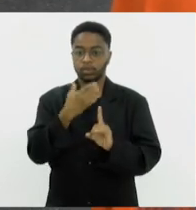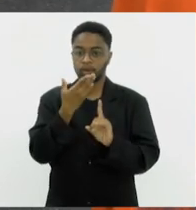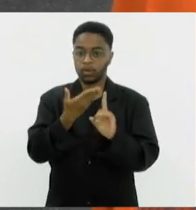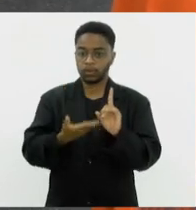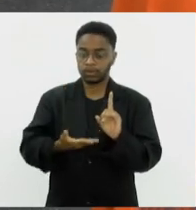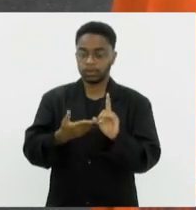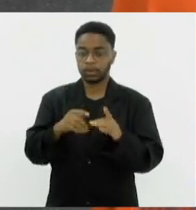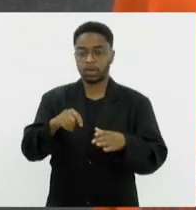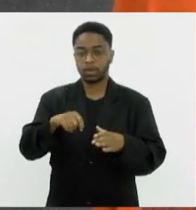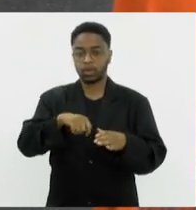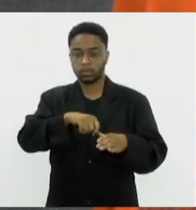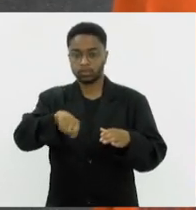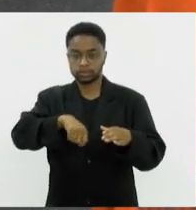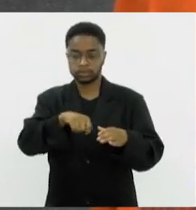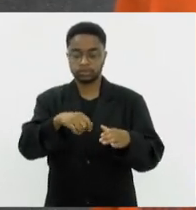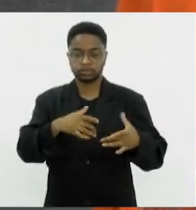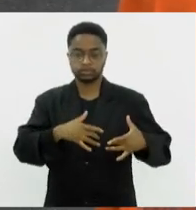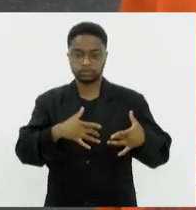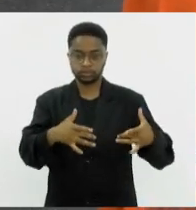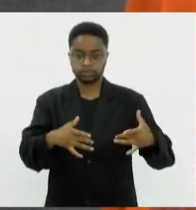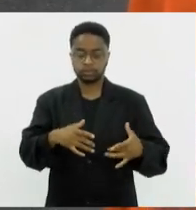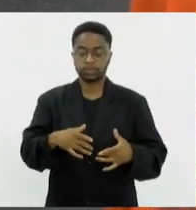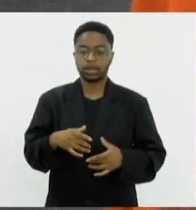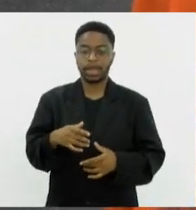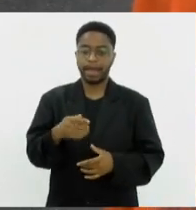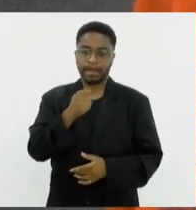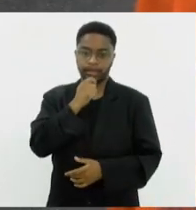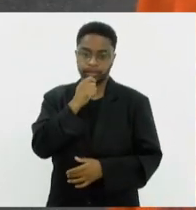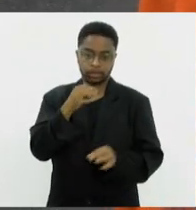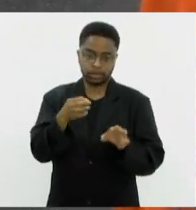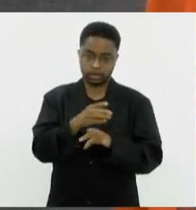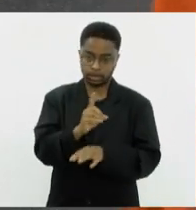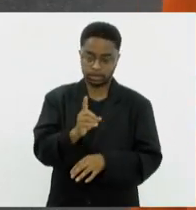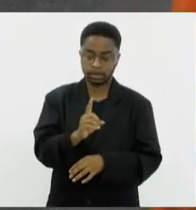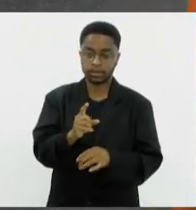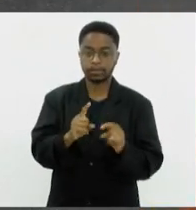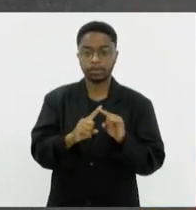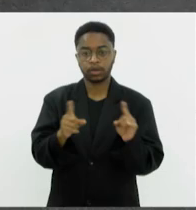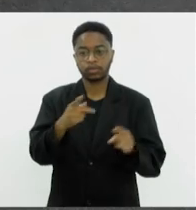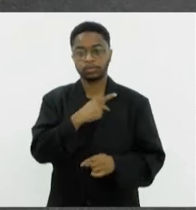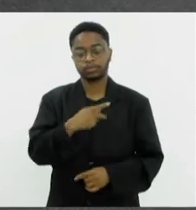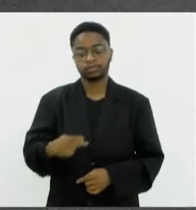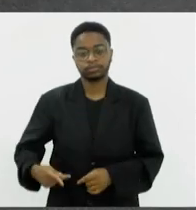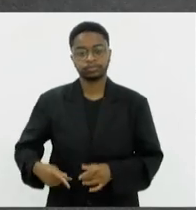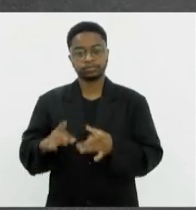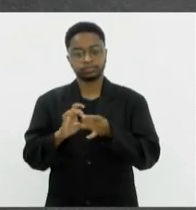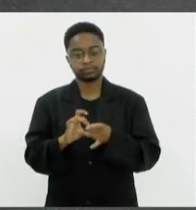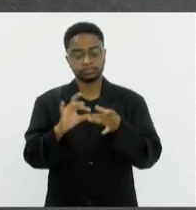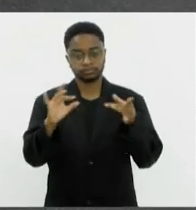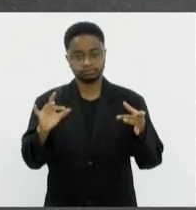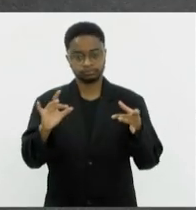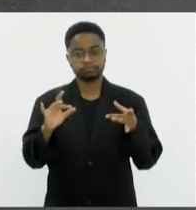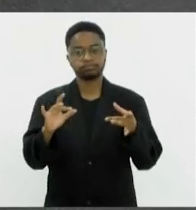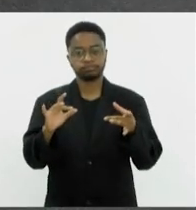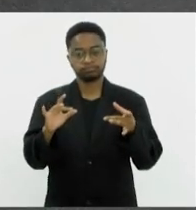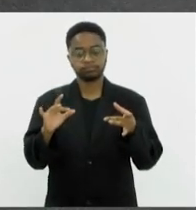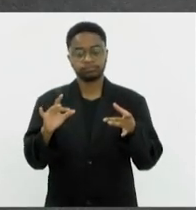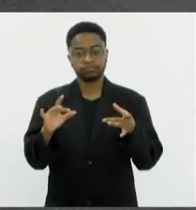à Cozinha Solidária do Chapéu Mangueira não tinha entrado, o presidente concedeu aí a gentileza